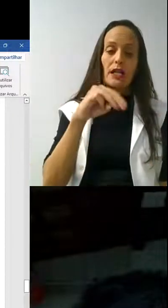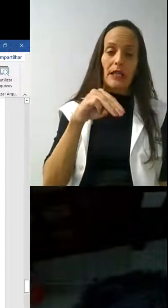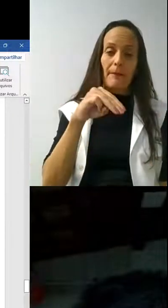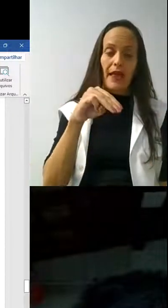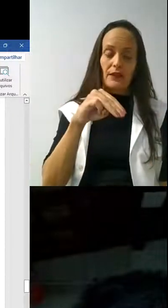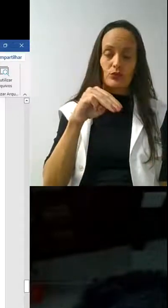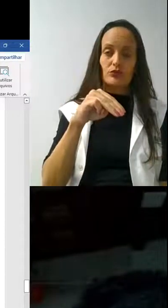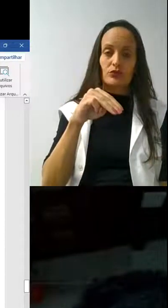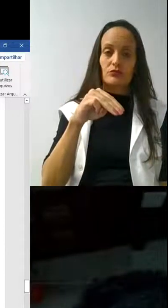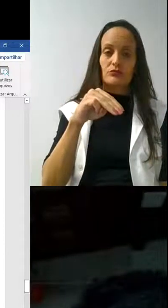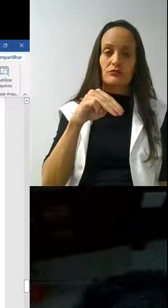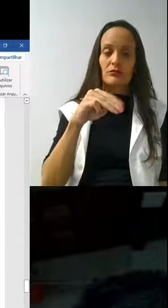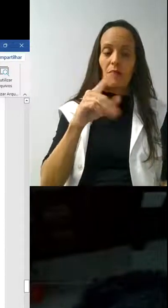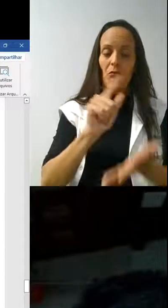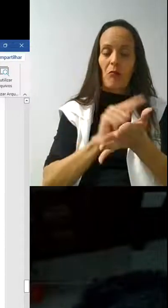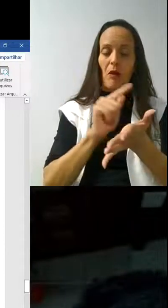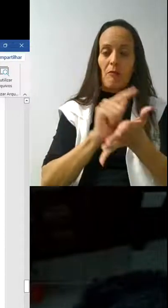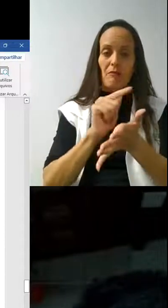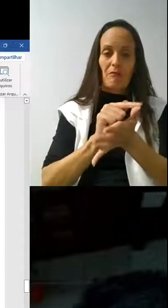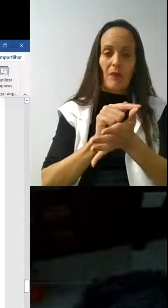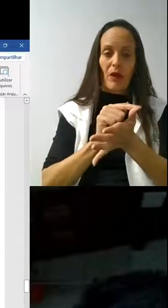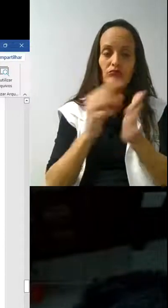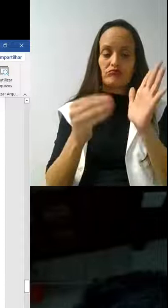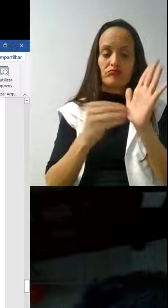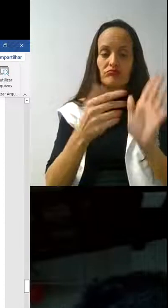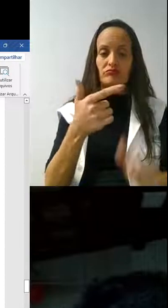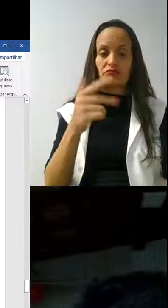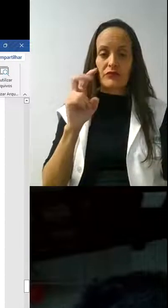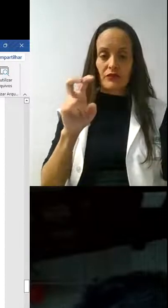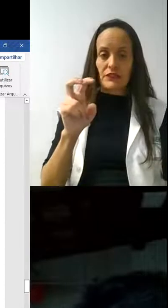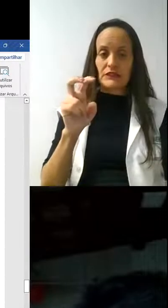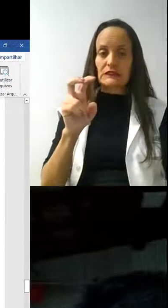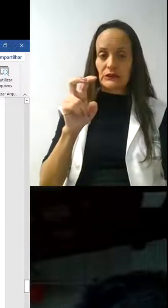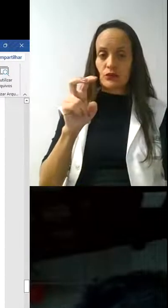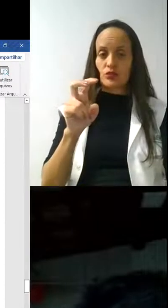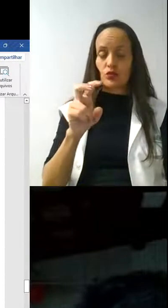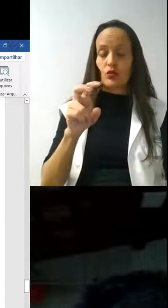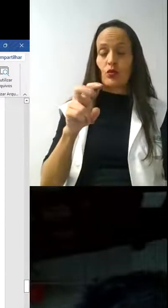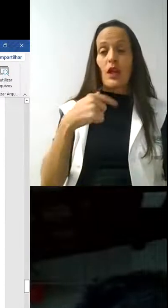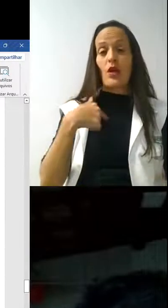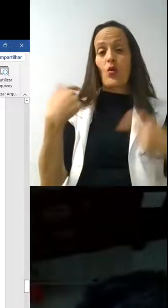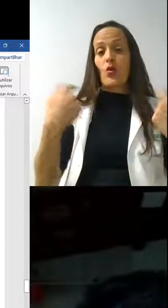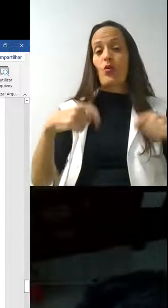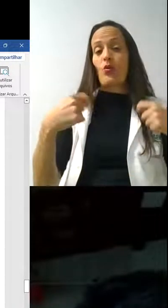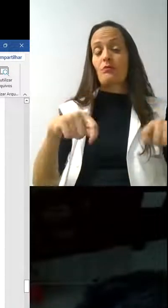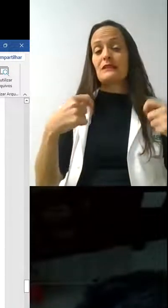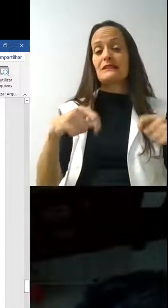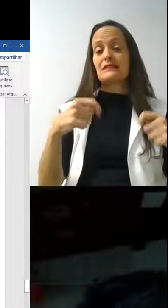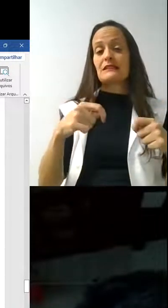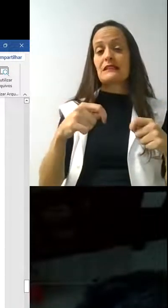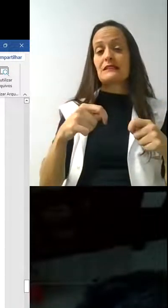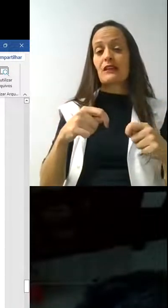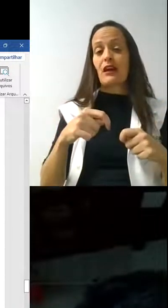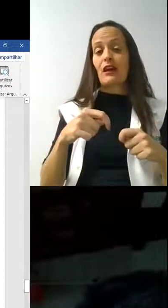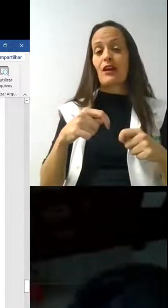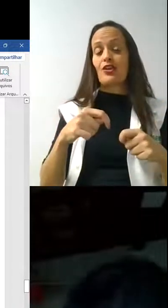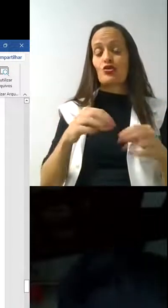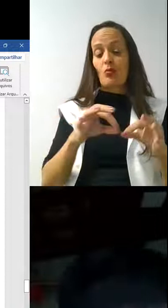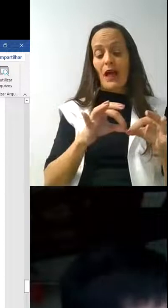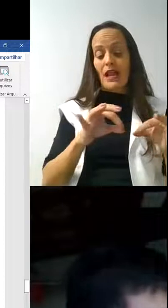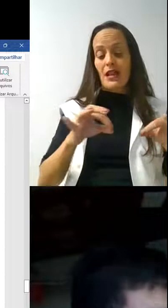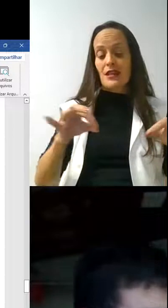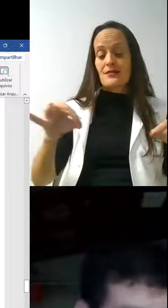papel, representando esse valor em metros, eu precisaria fazer uma linha aqui, ó, de